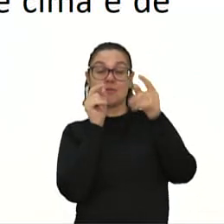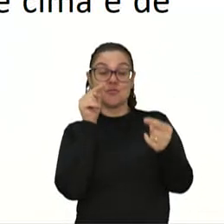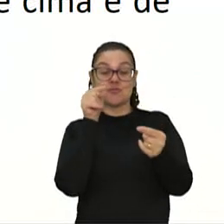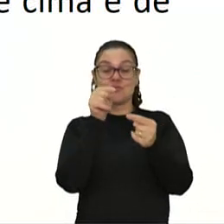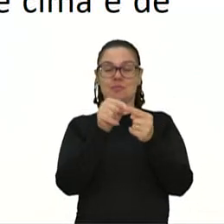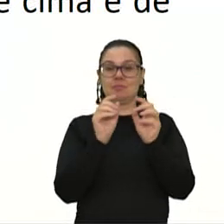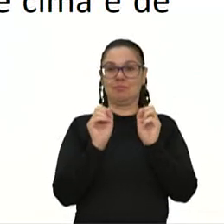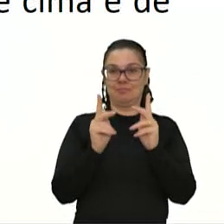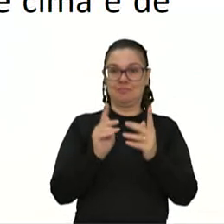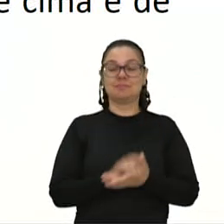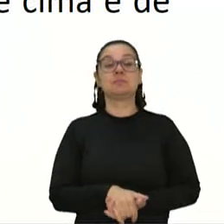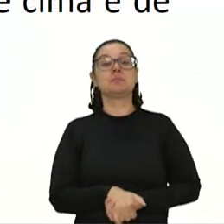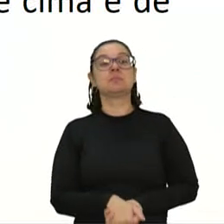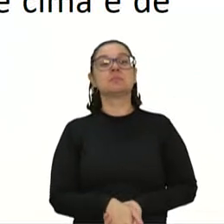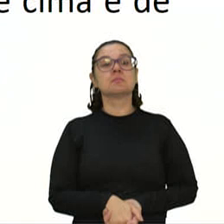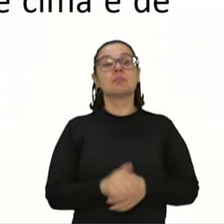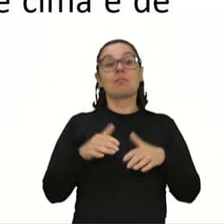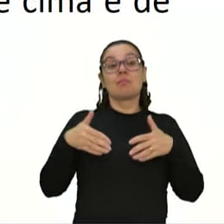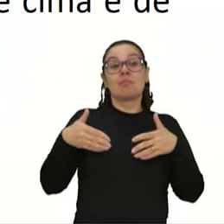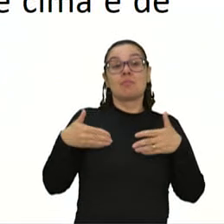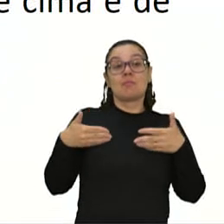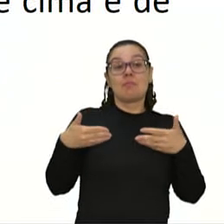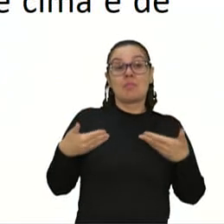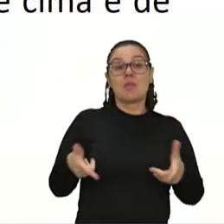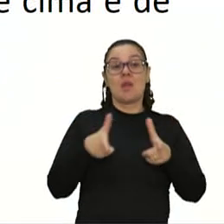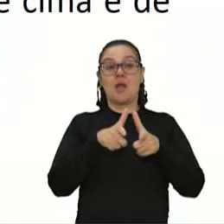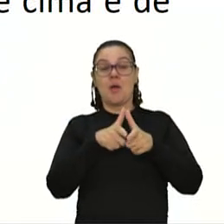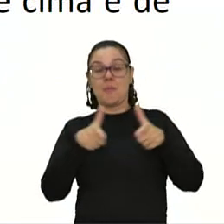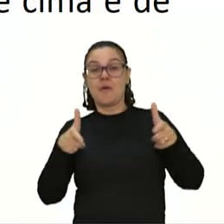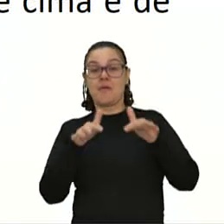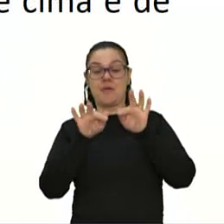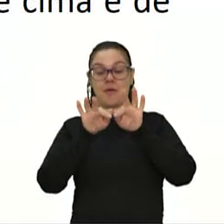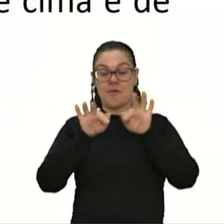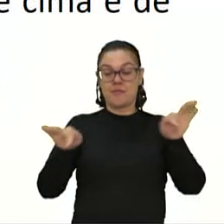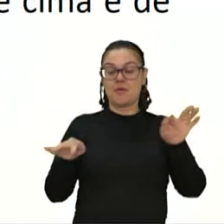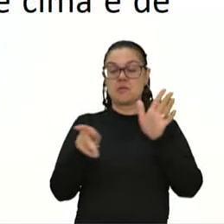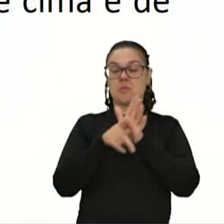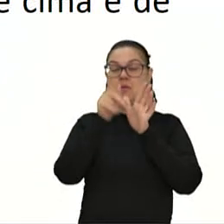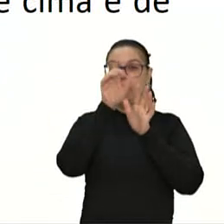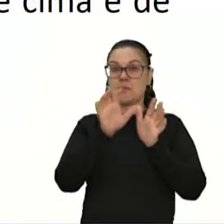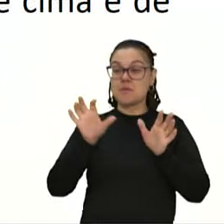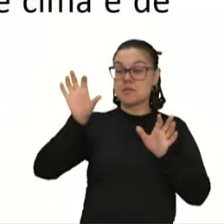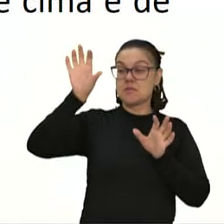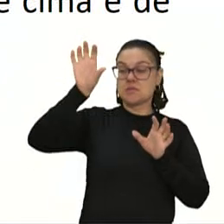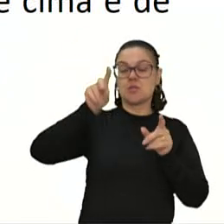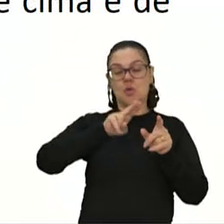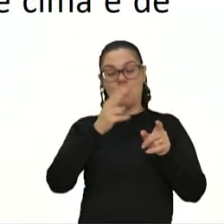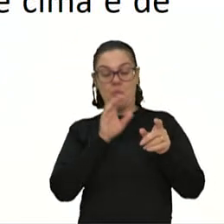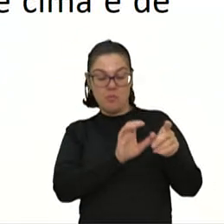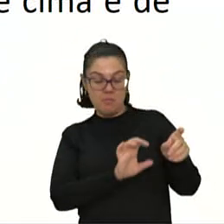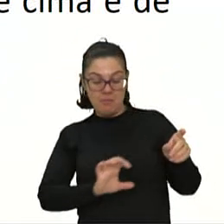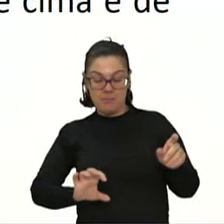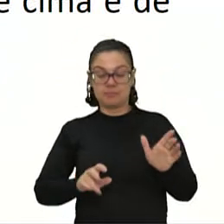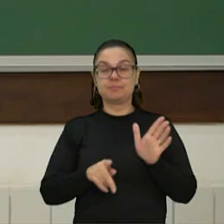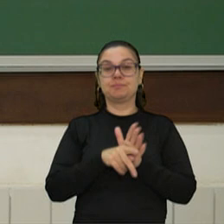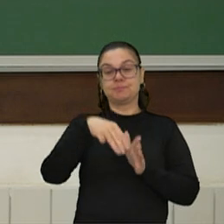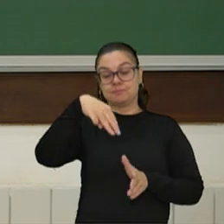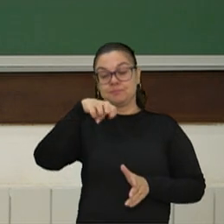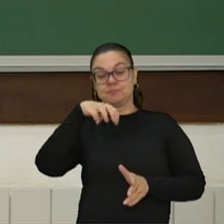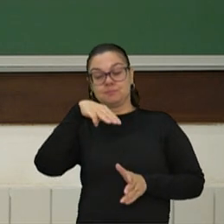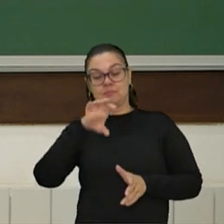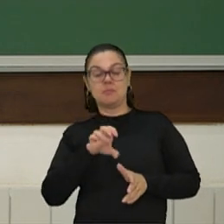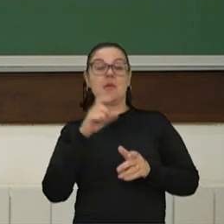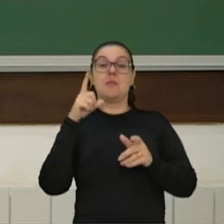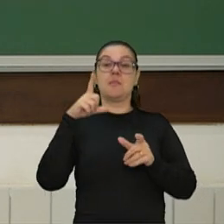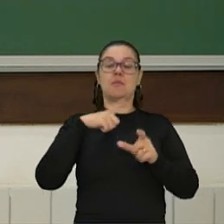objetivos. Em geral, as frases se localizam na parte de cima e de baixo do meme. Então, vocês vão ver